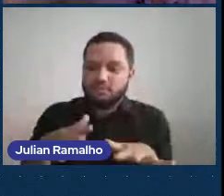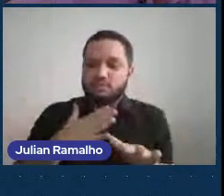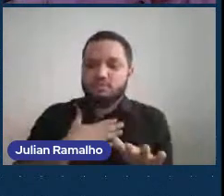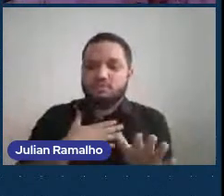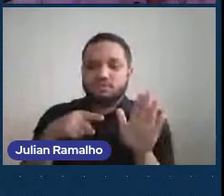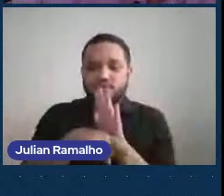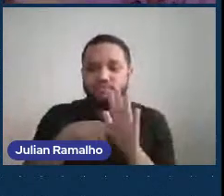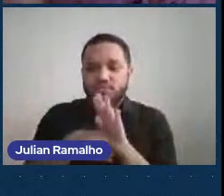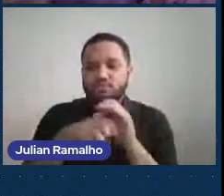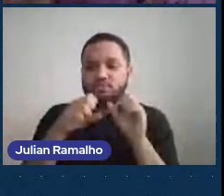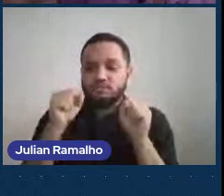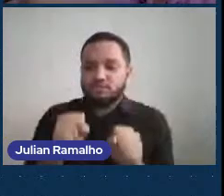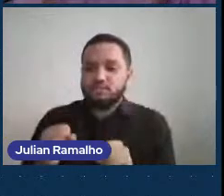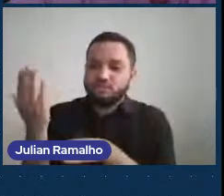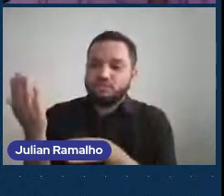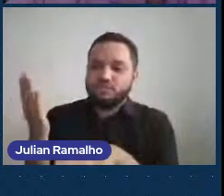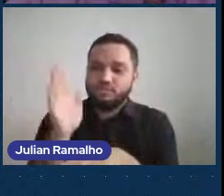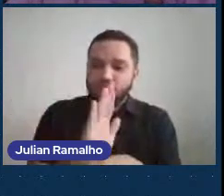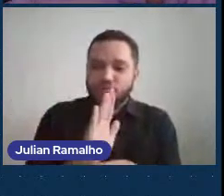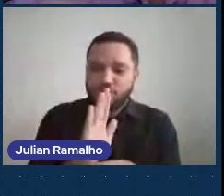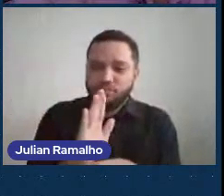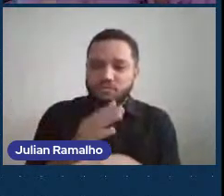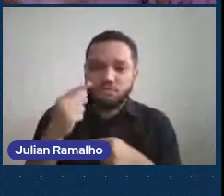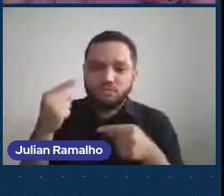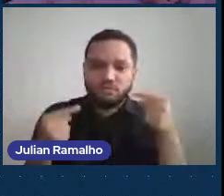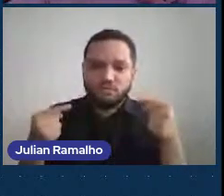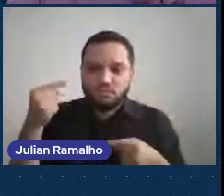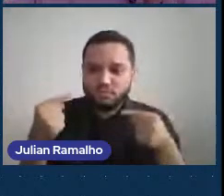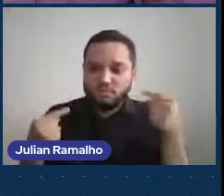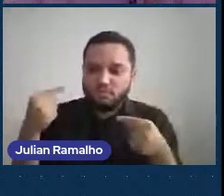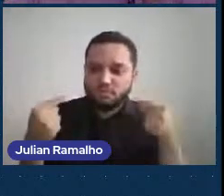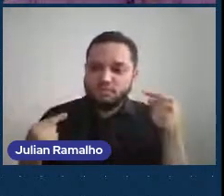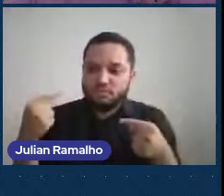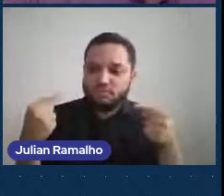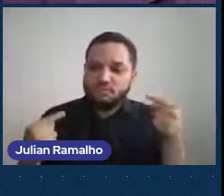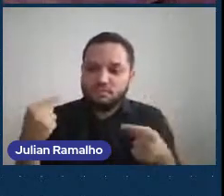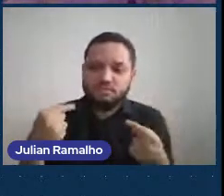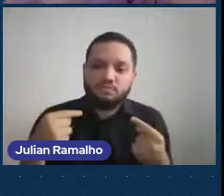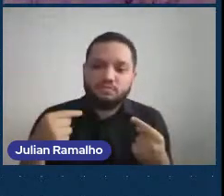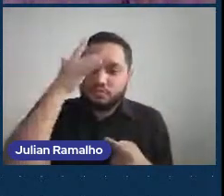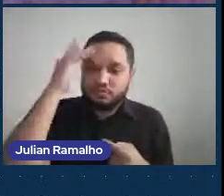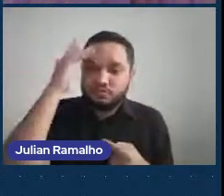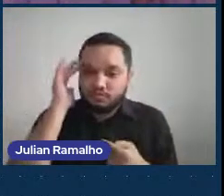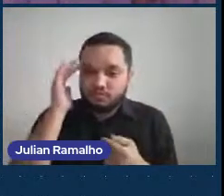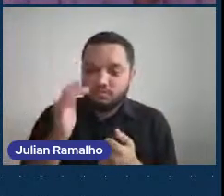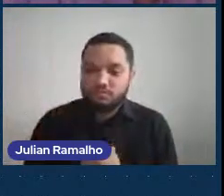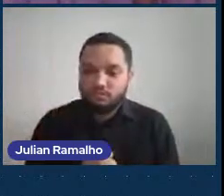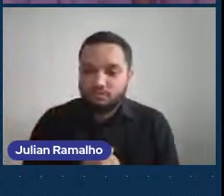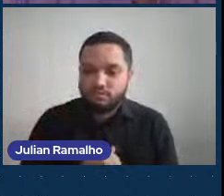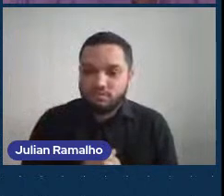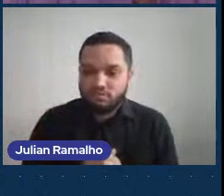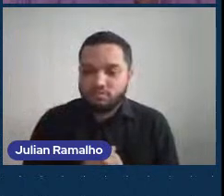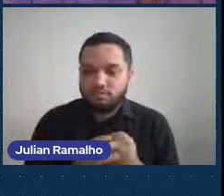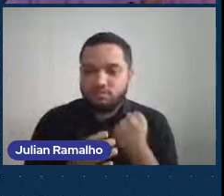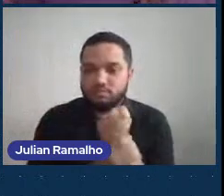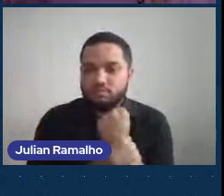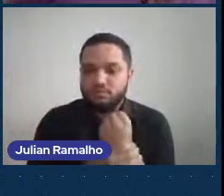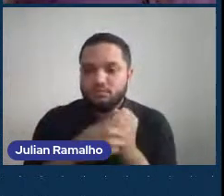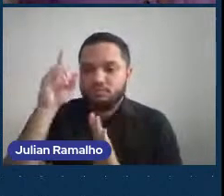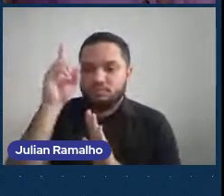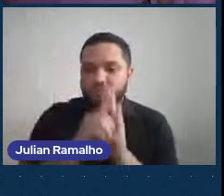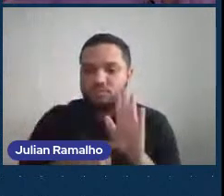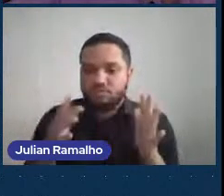pode contribuir, né, politicamente para que essas pessoas tenham garantido o seu direito de inclusão?